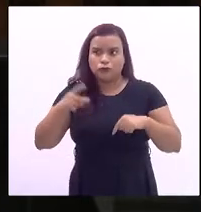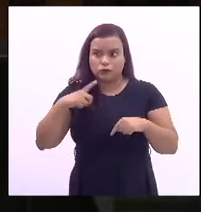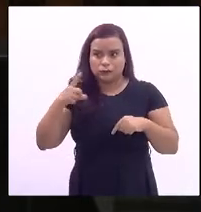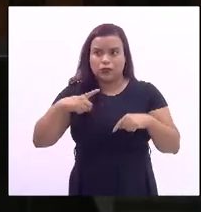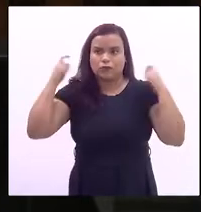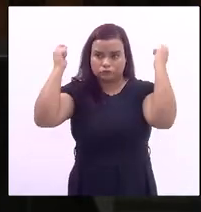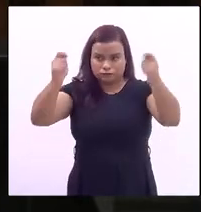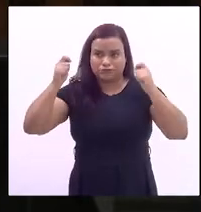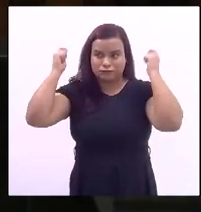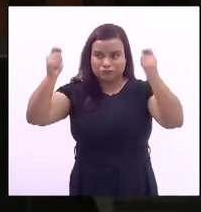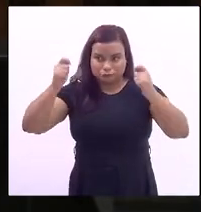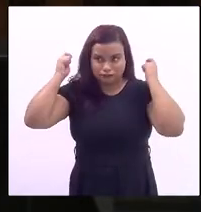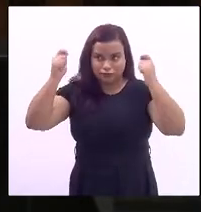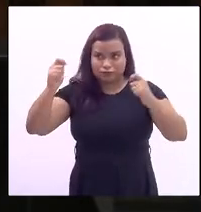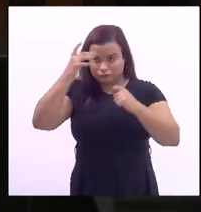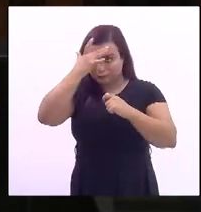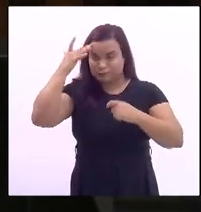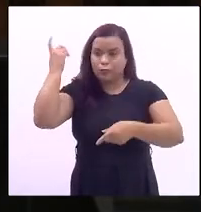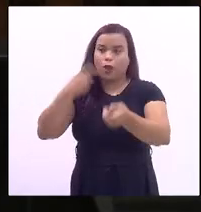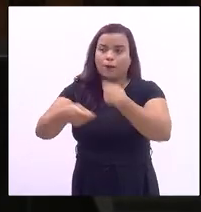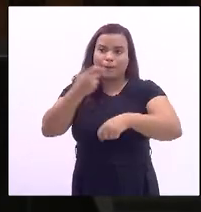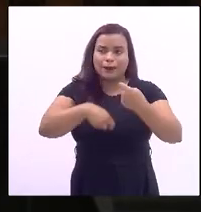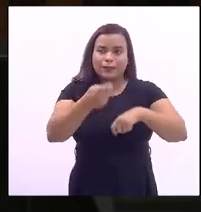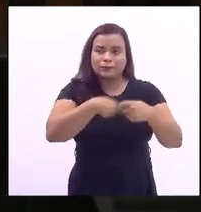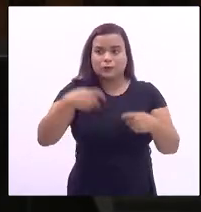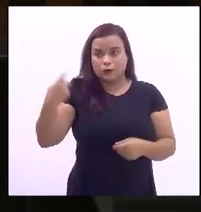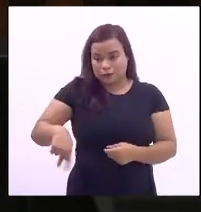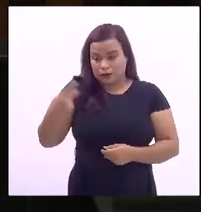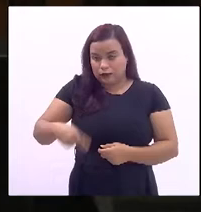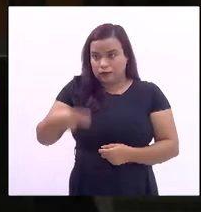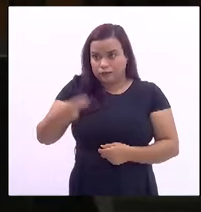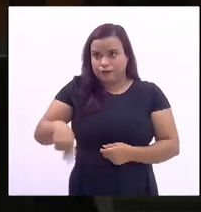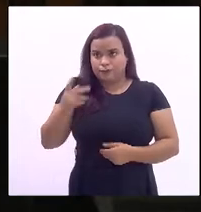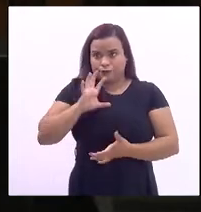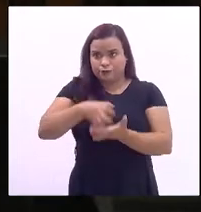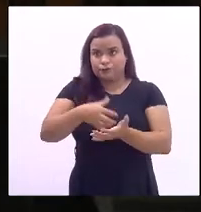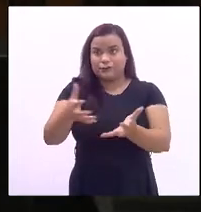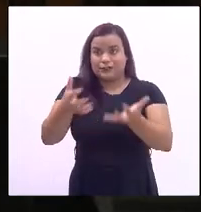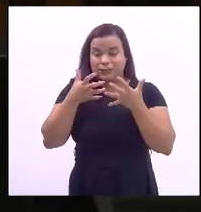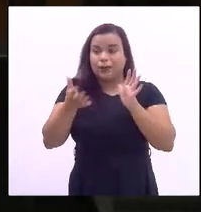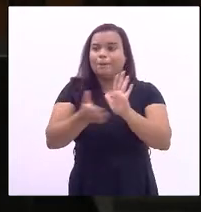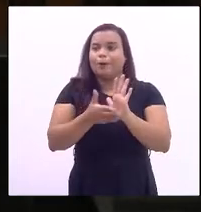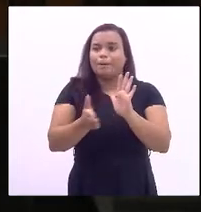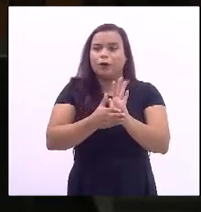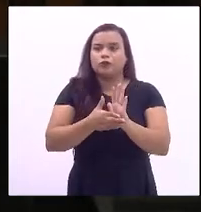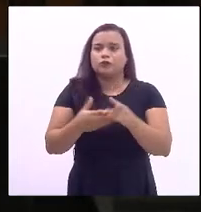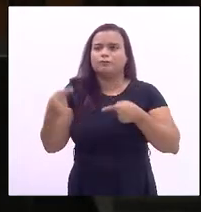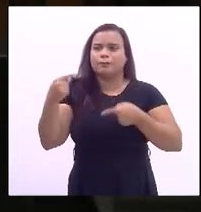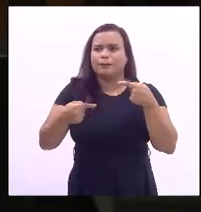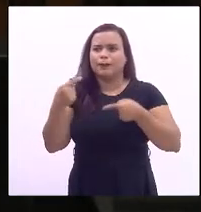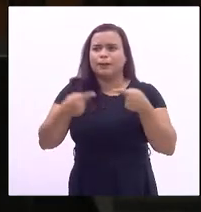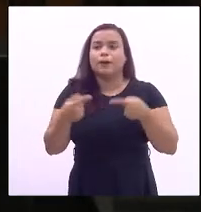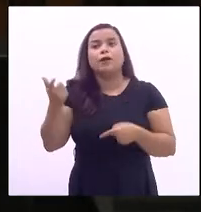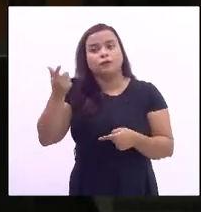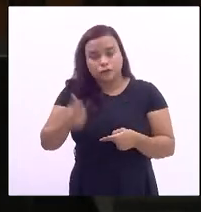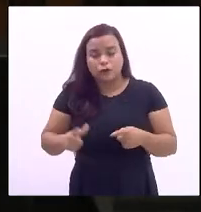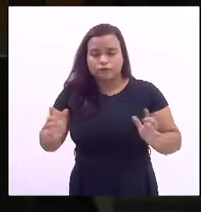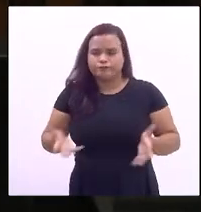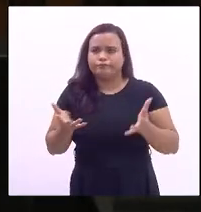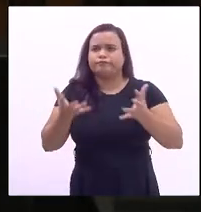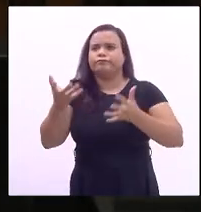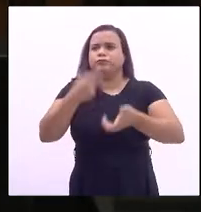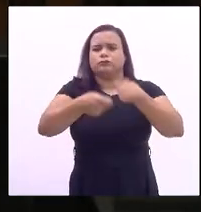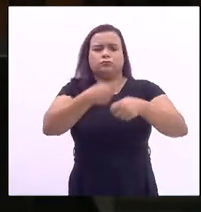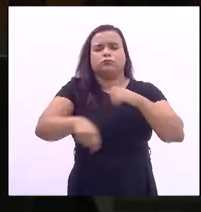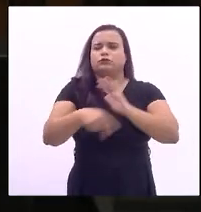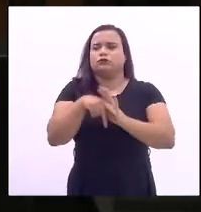manifestação de Comerciantes aqui do Centro que estão querendo debater propostas para reativar economia